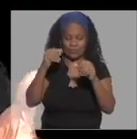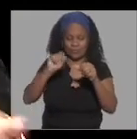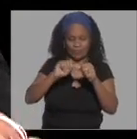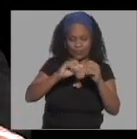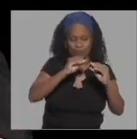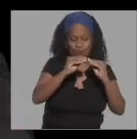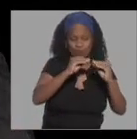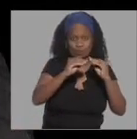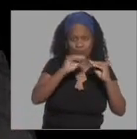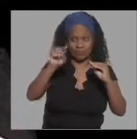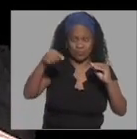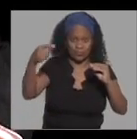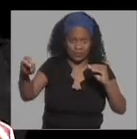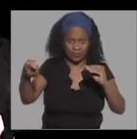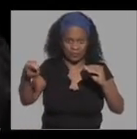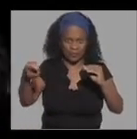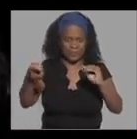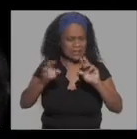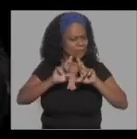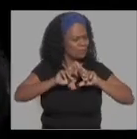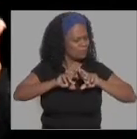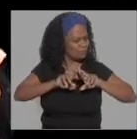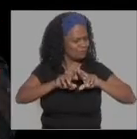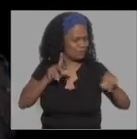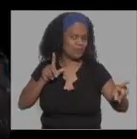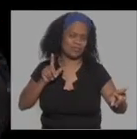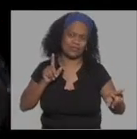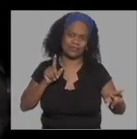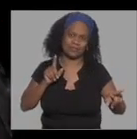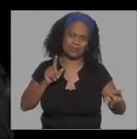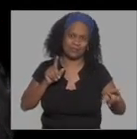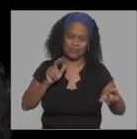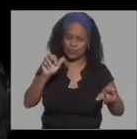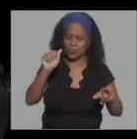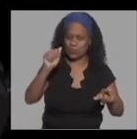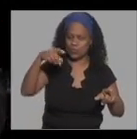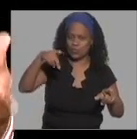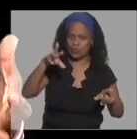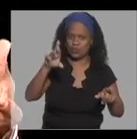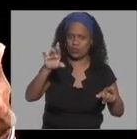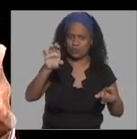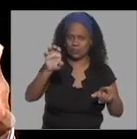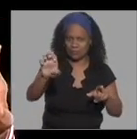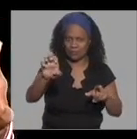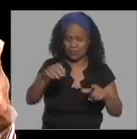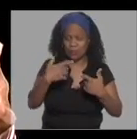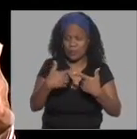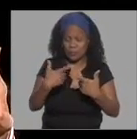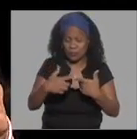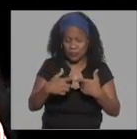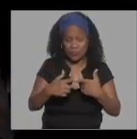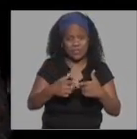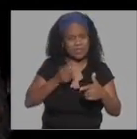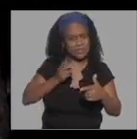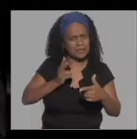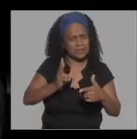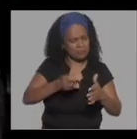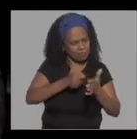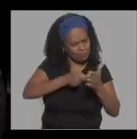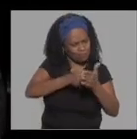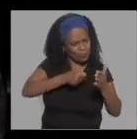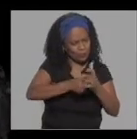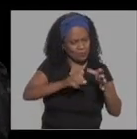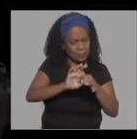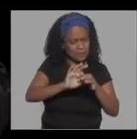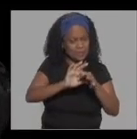fiz um escravo escravo andré que era o oposto é o revolucionário é o oposto do mocambo paulo ele era um